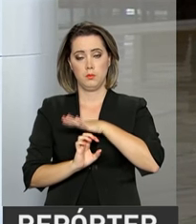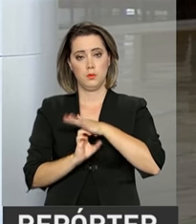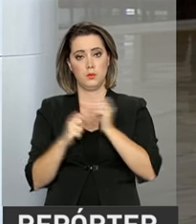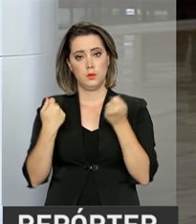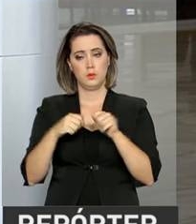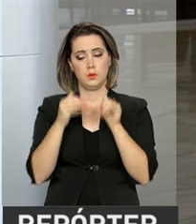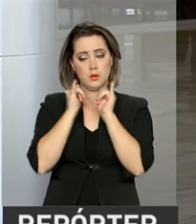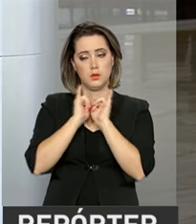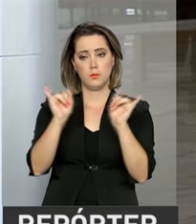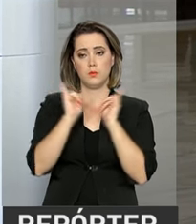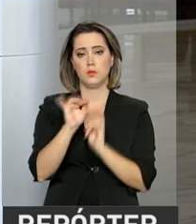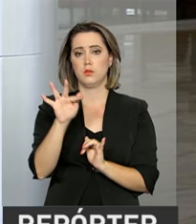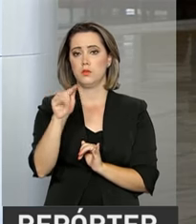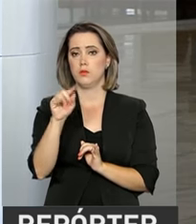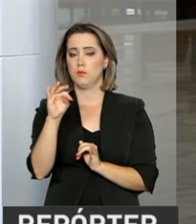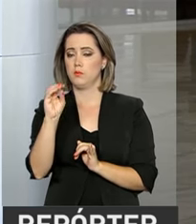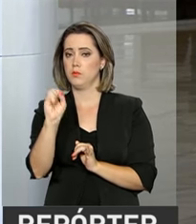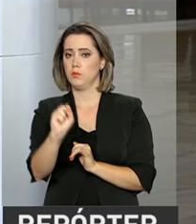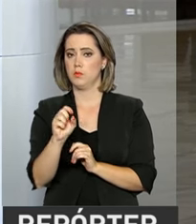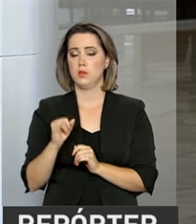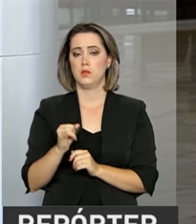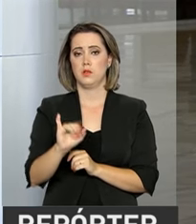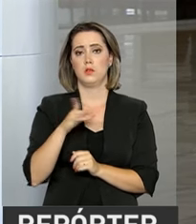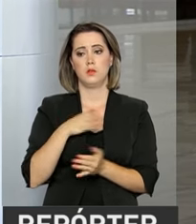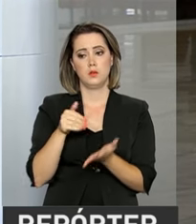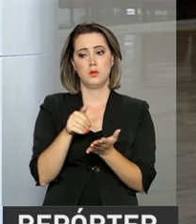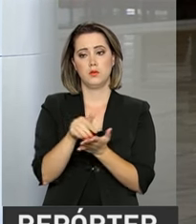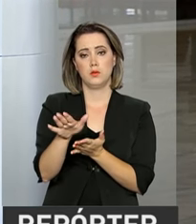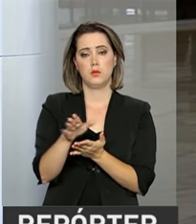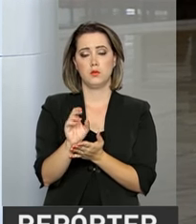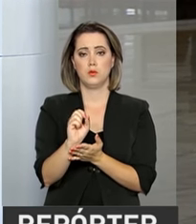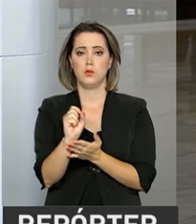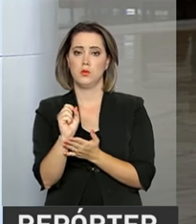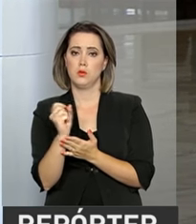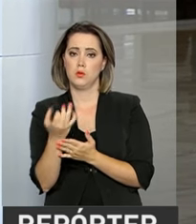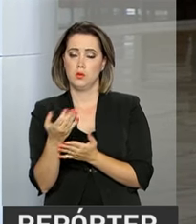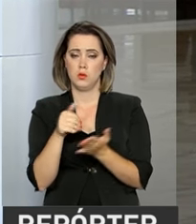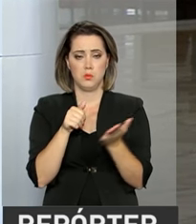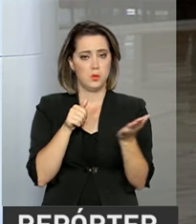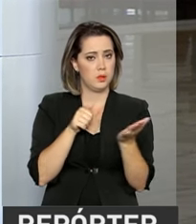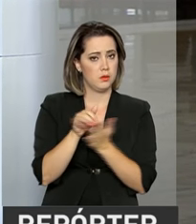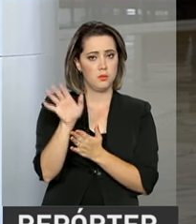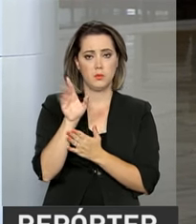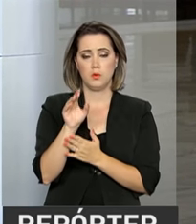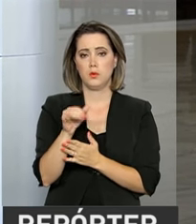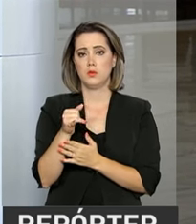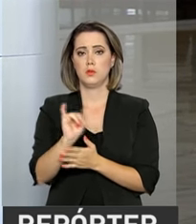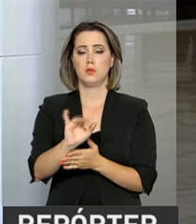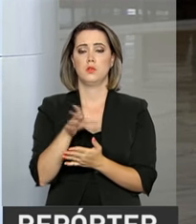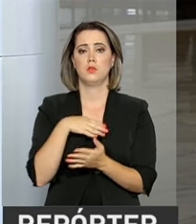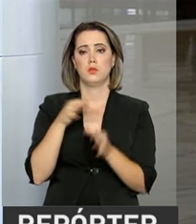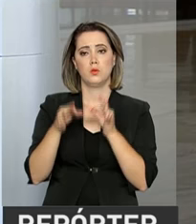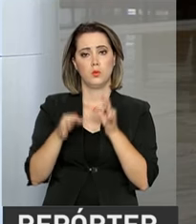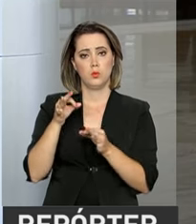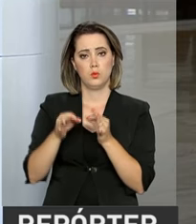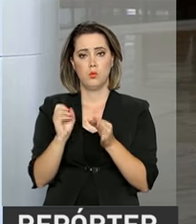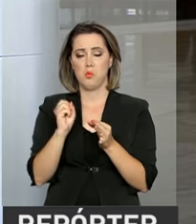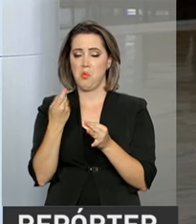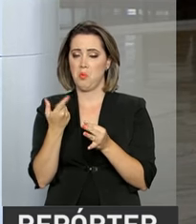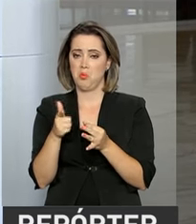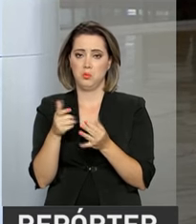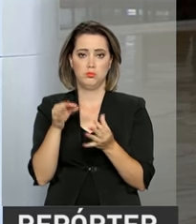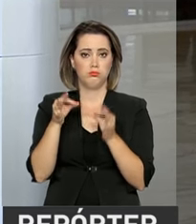do FGTS a demissão de um funcionário com ou sem justa causa para que o banco